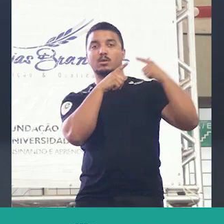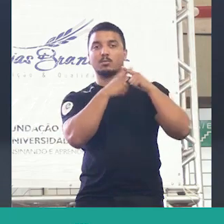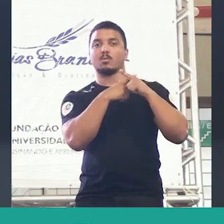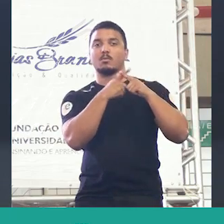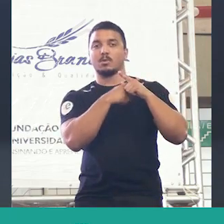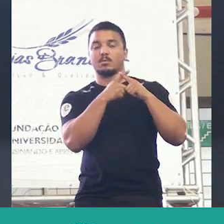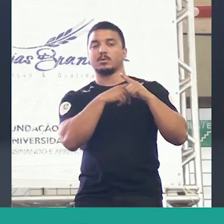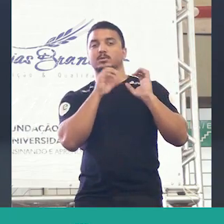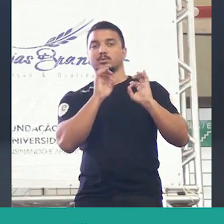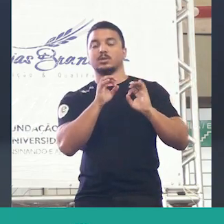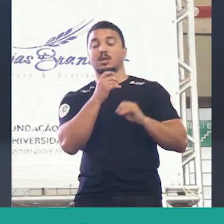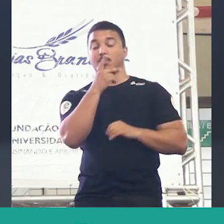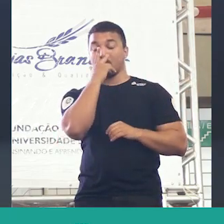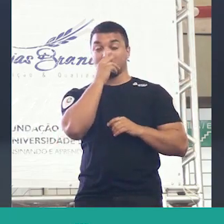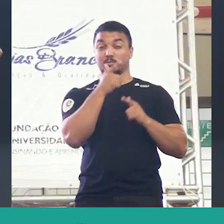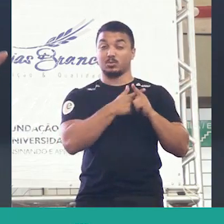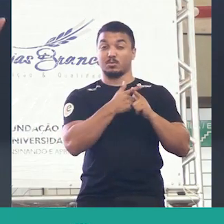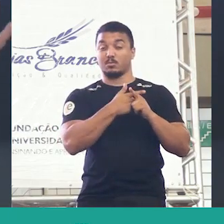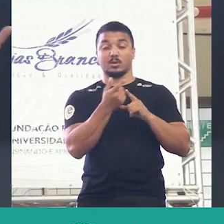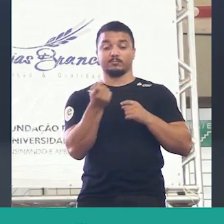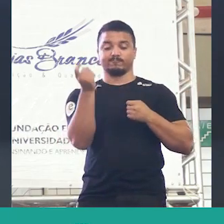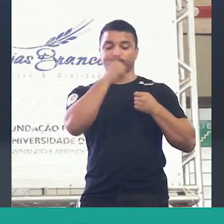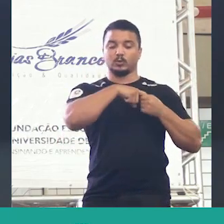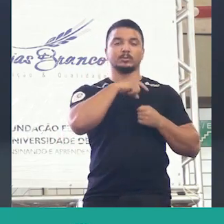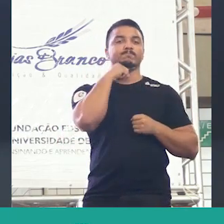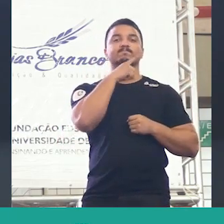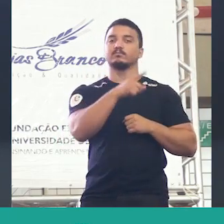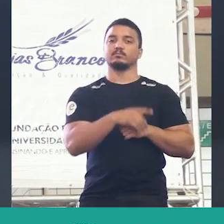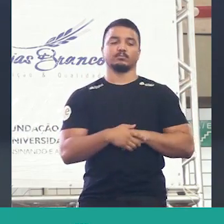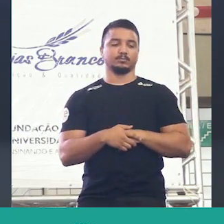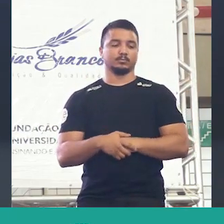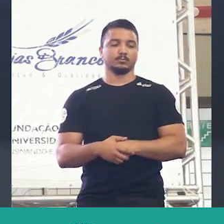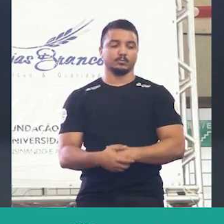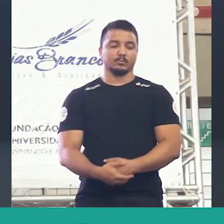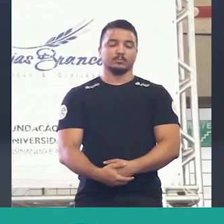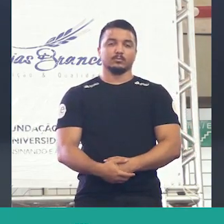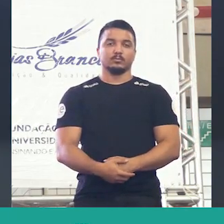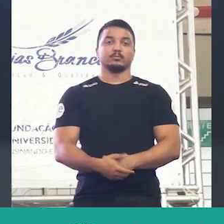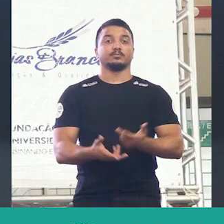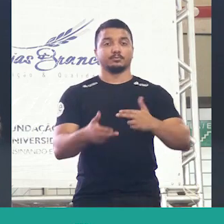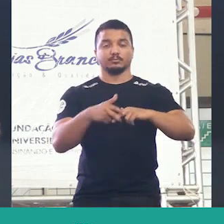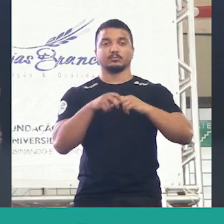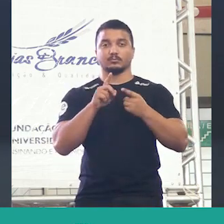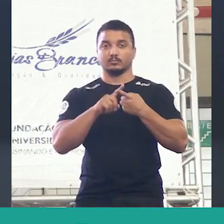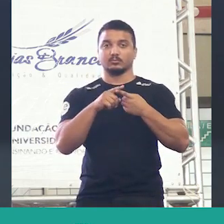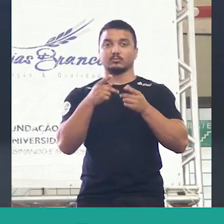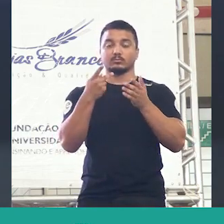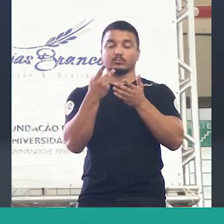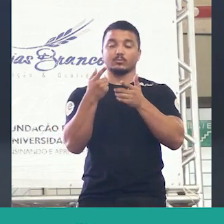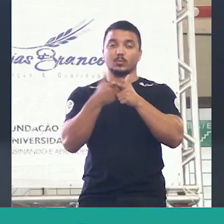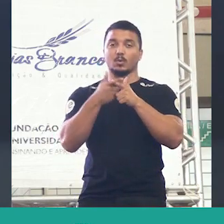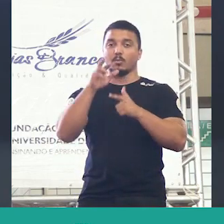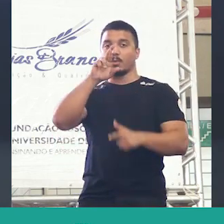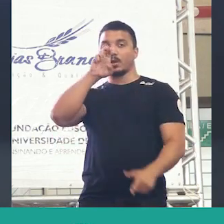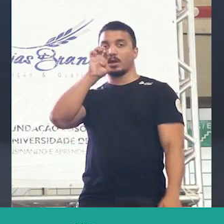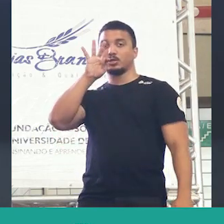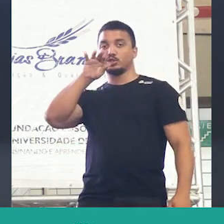vai ter problemas irreversíveis na sua córnea, entenderam ou não? E também na sua